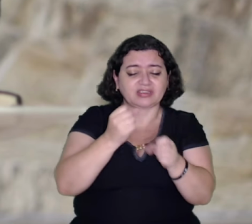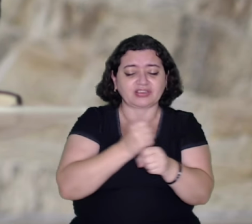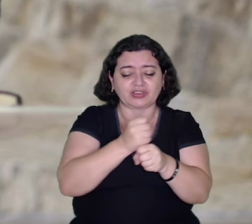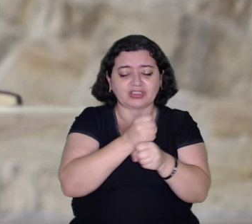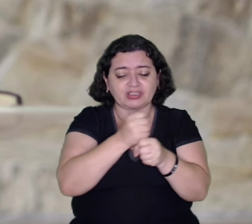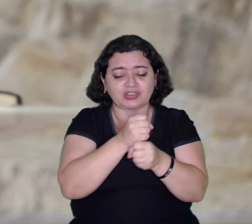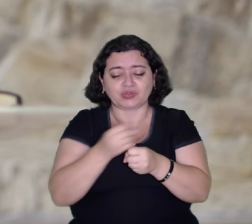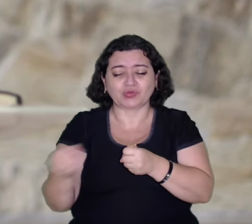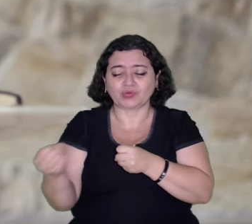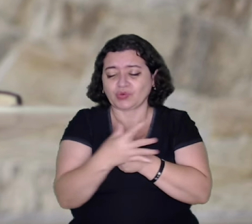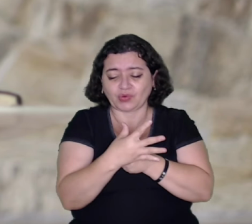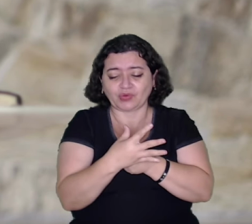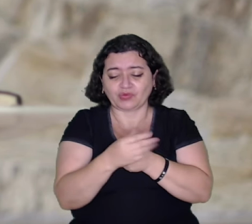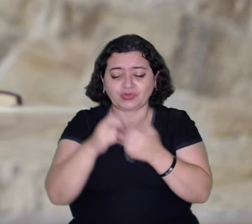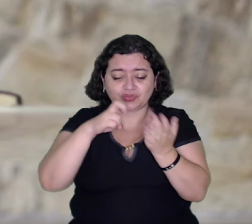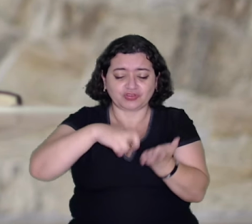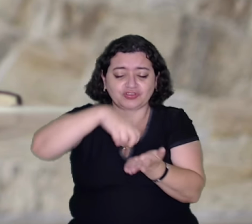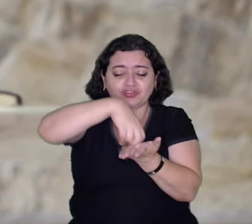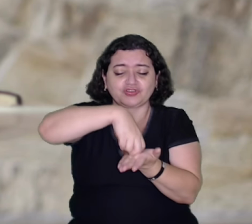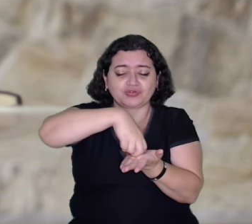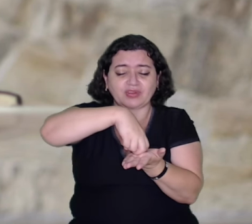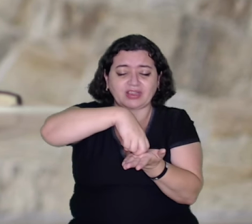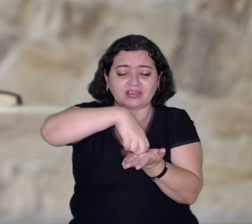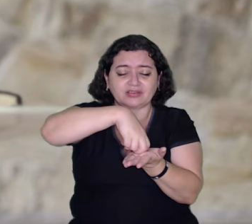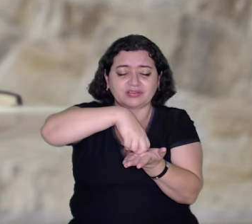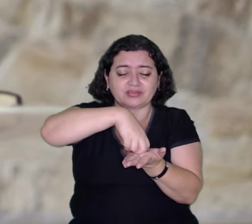Senhor, de joelhos,